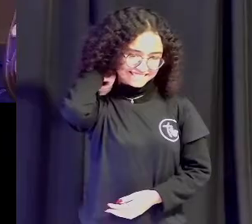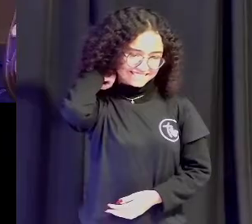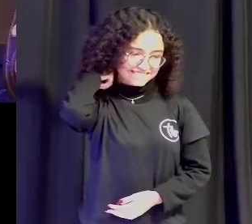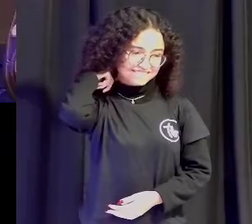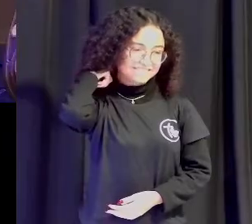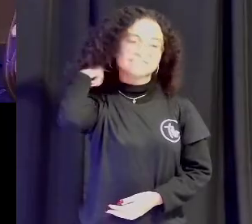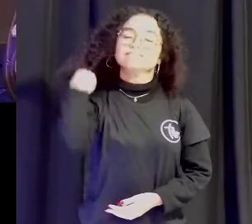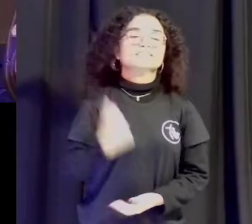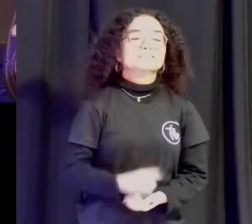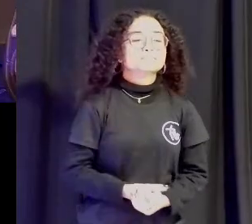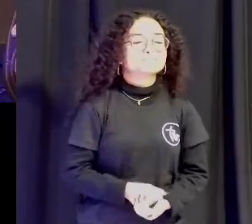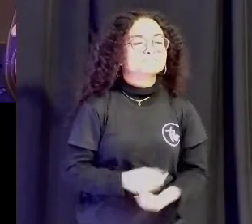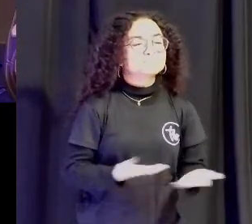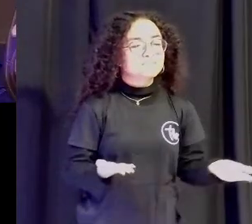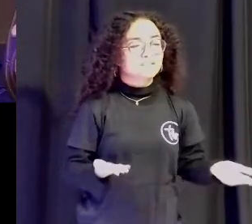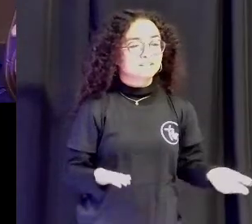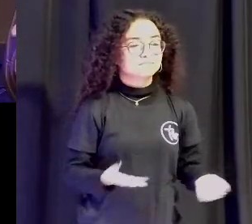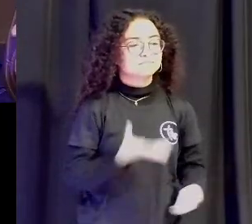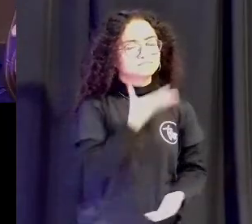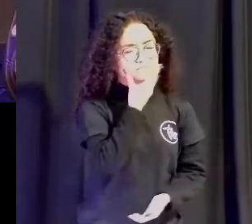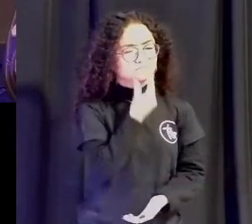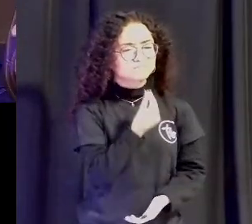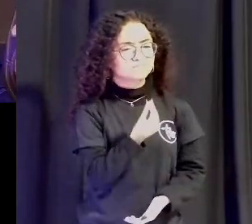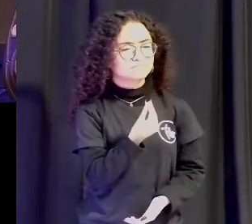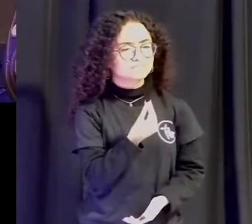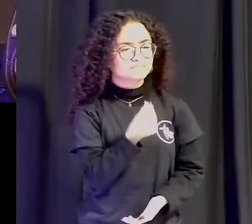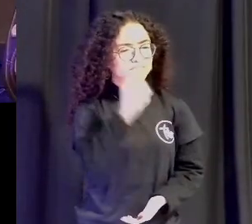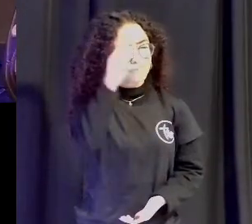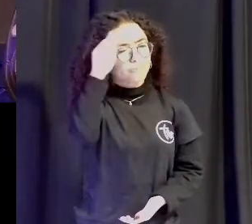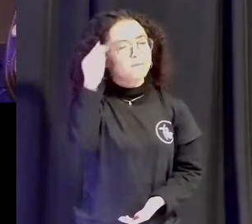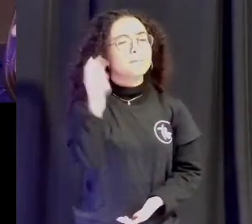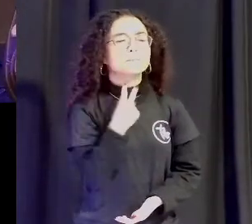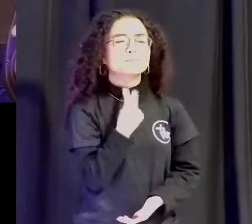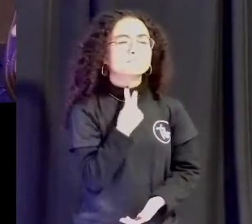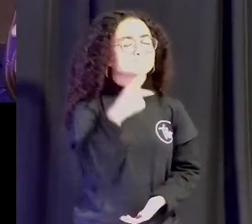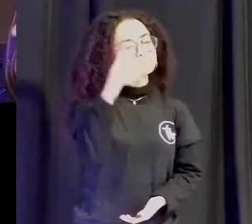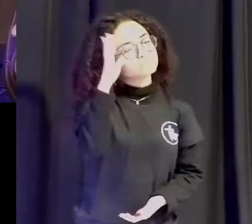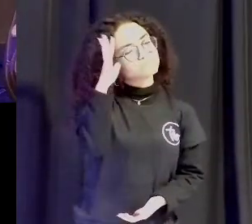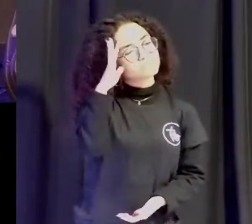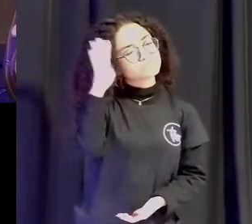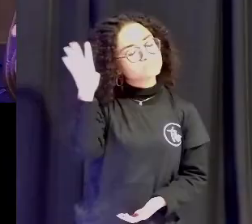Aquele homem não podia imaginar, nem nos seus melhores sonhos,